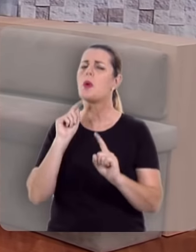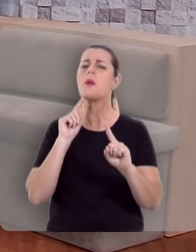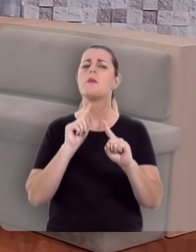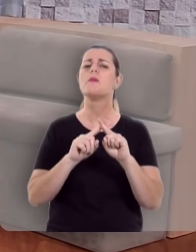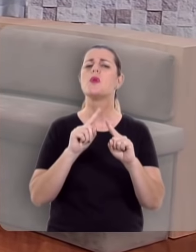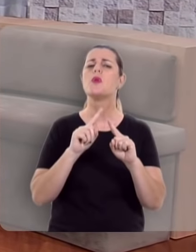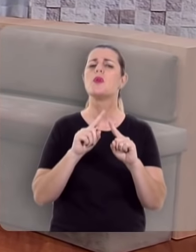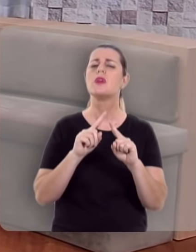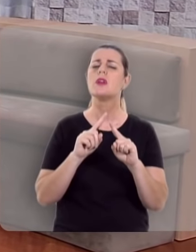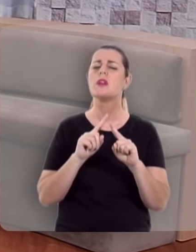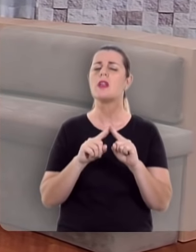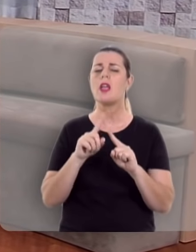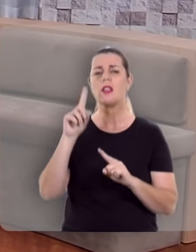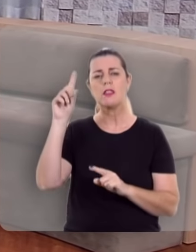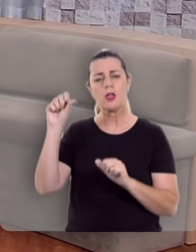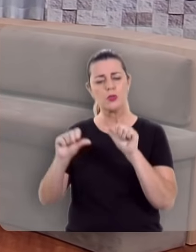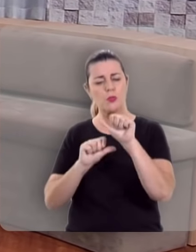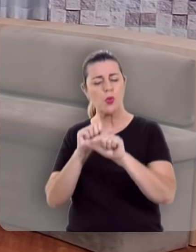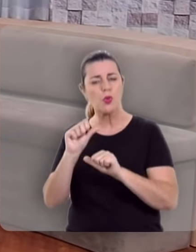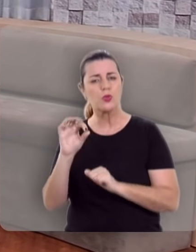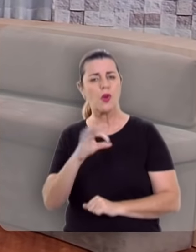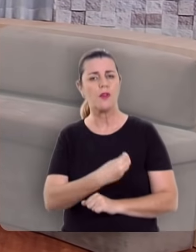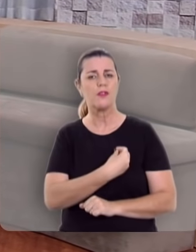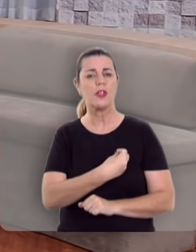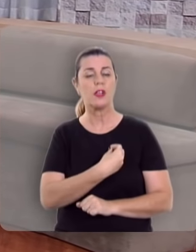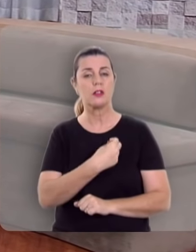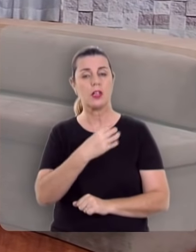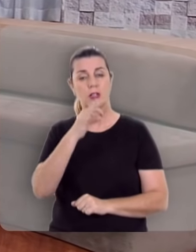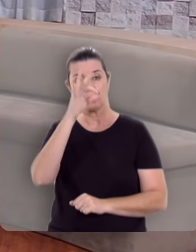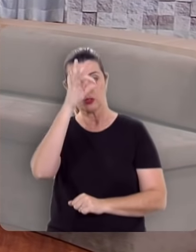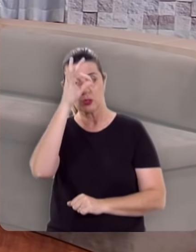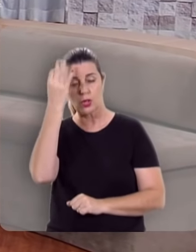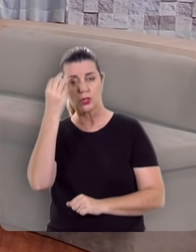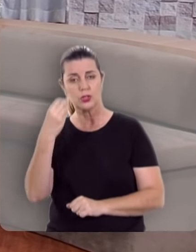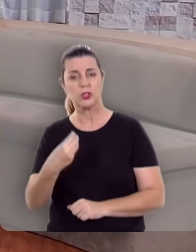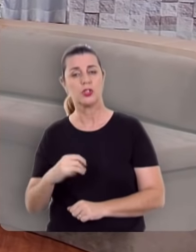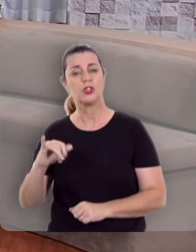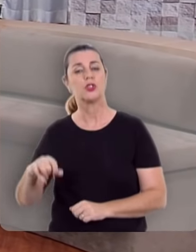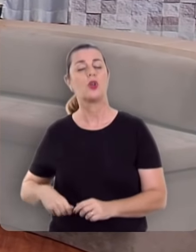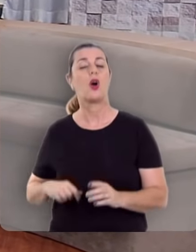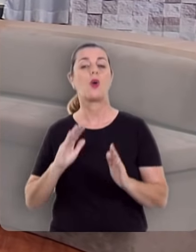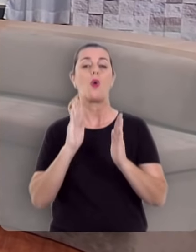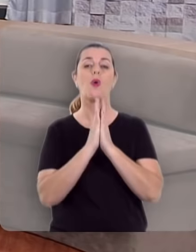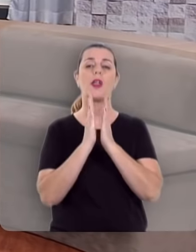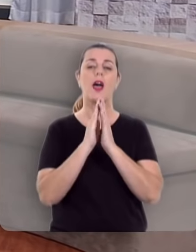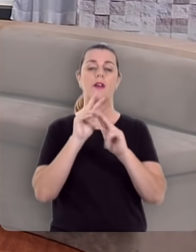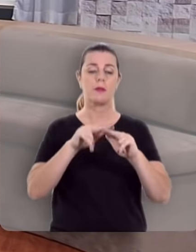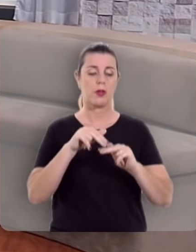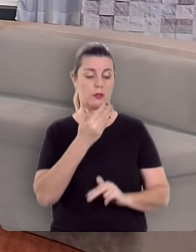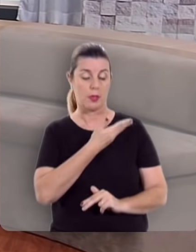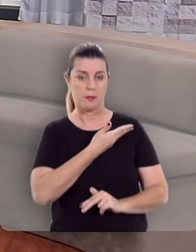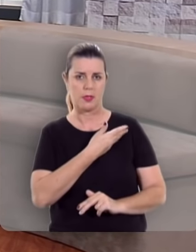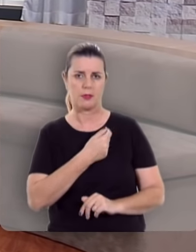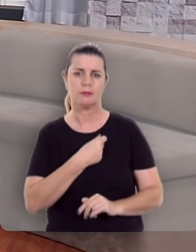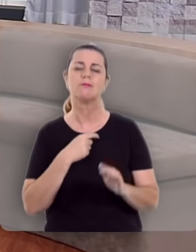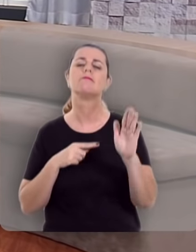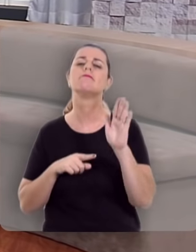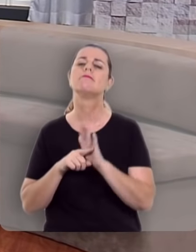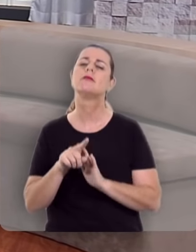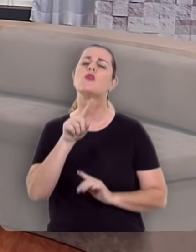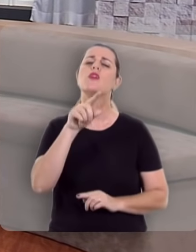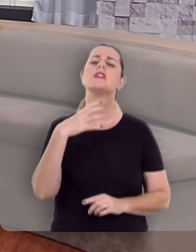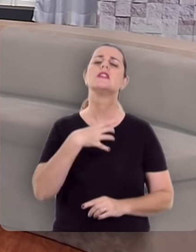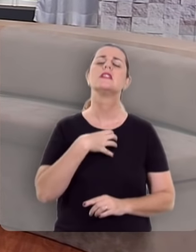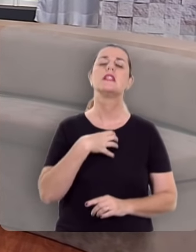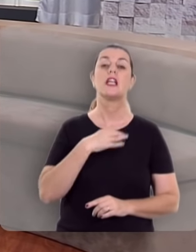orava pelos seus amigos. Você já perguntou por que Deus restaurou a sorte de Jó quando ele orava pelos seus